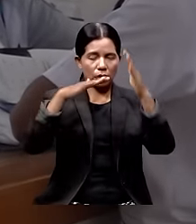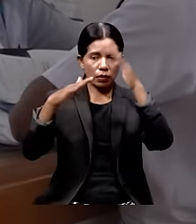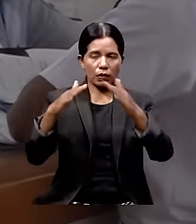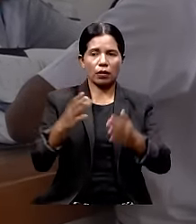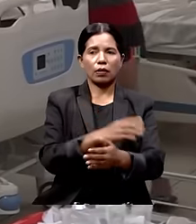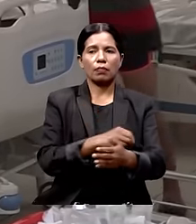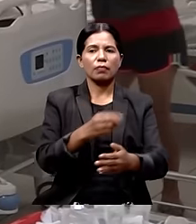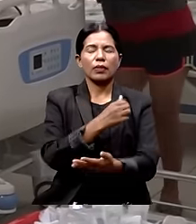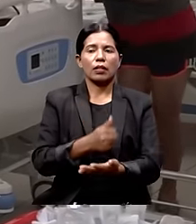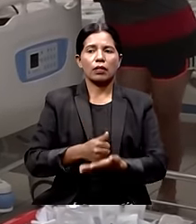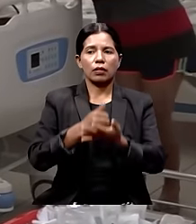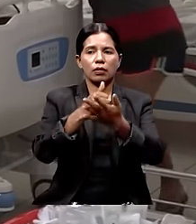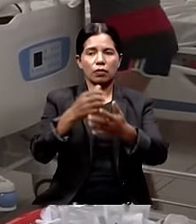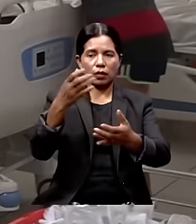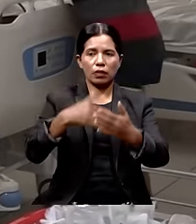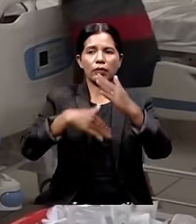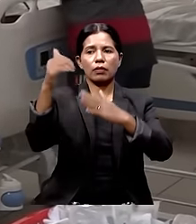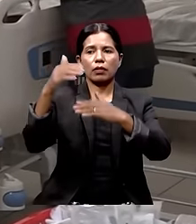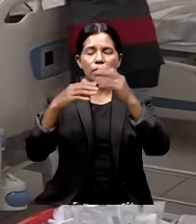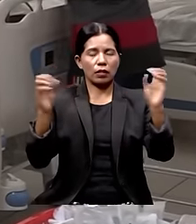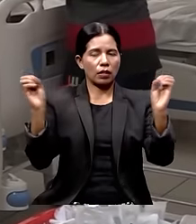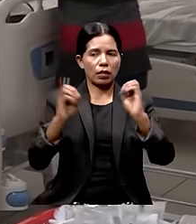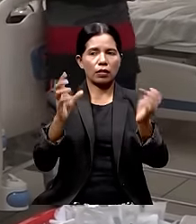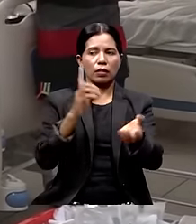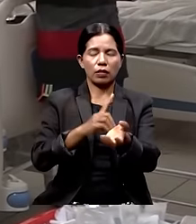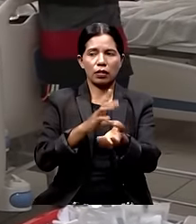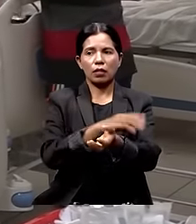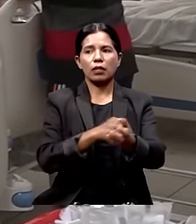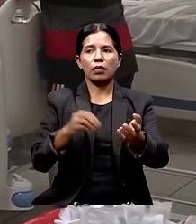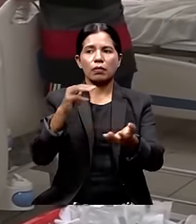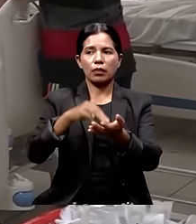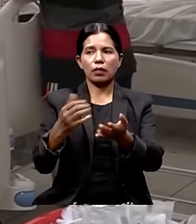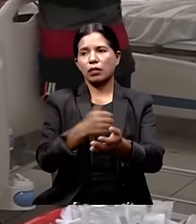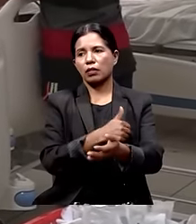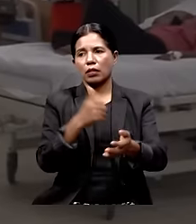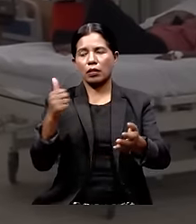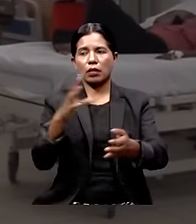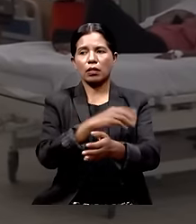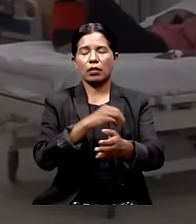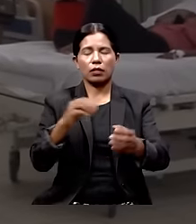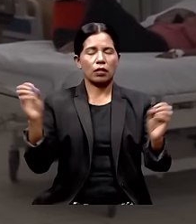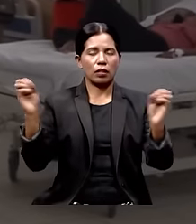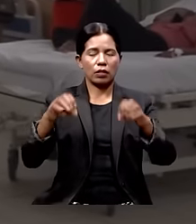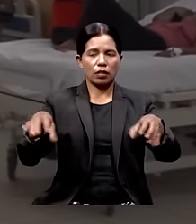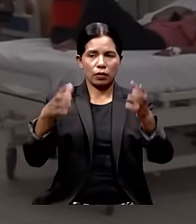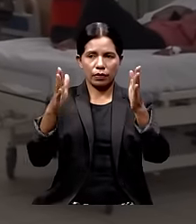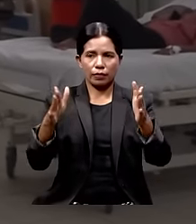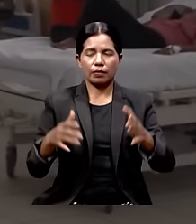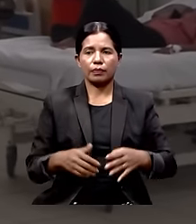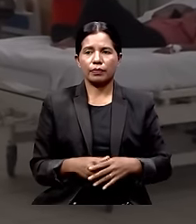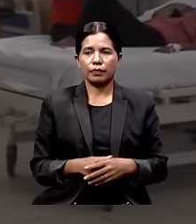facilidade, problema e infraestrutura, falta medicamentos no material circelo, no mos menos recurso humano.